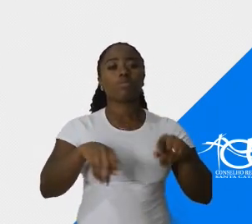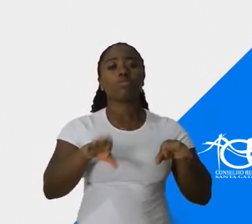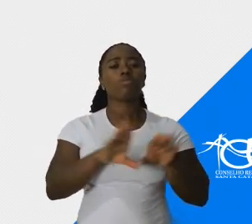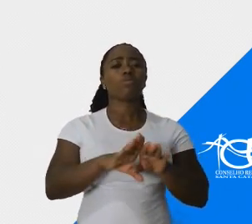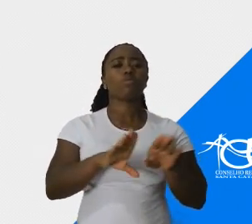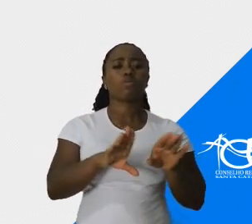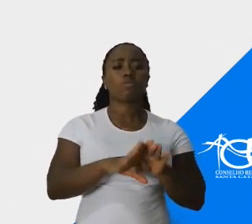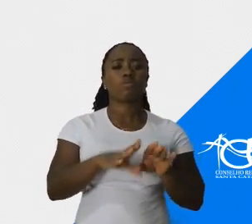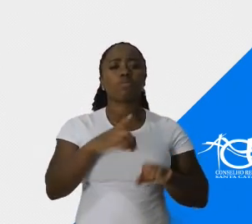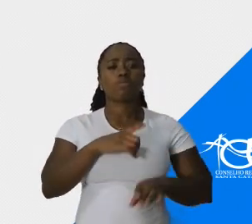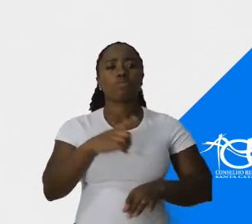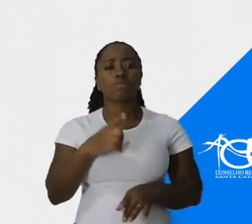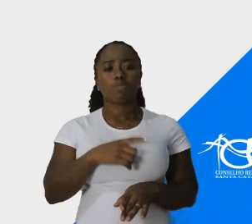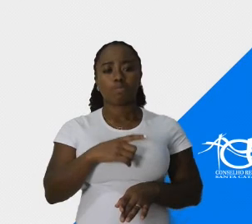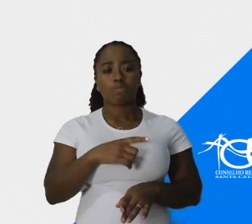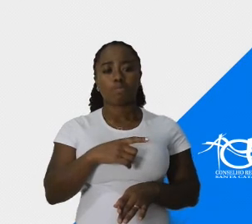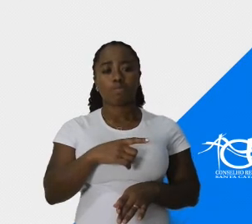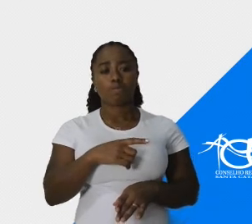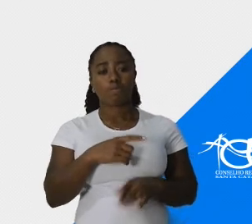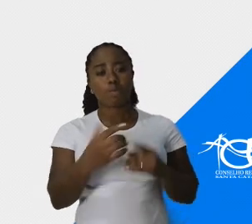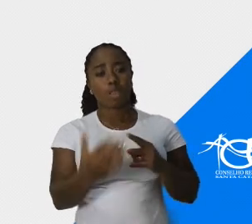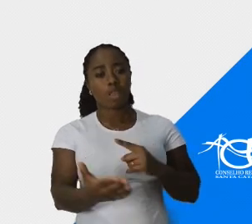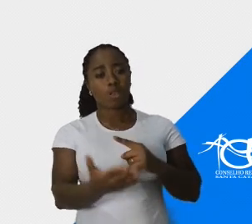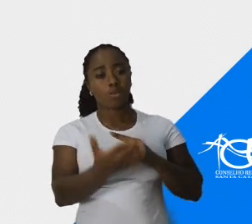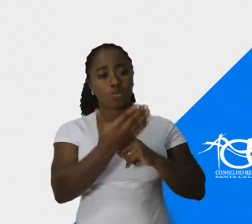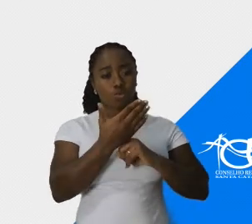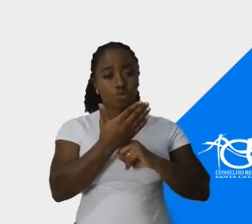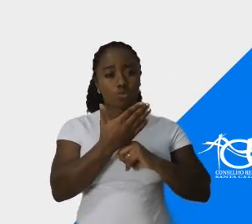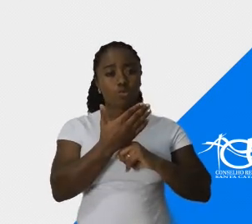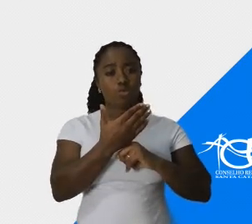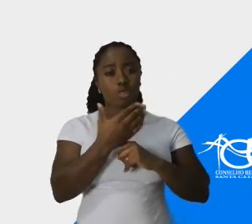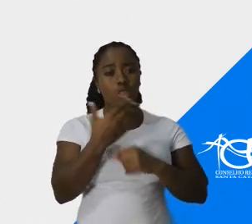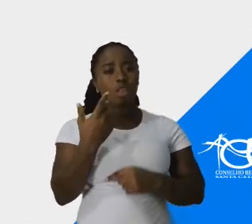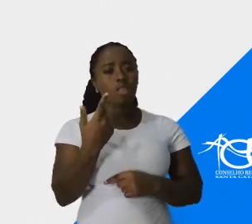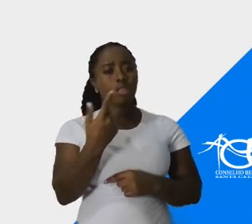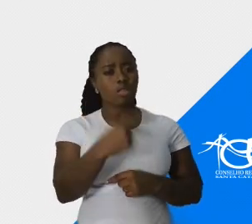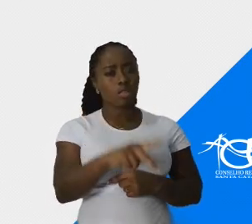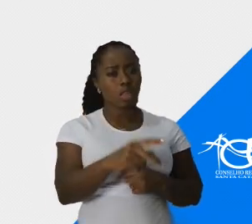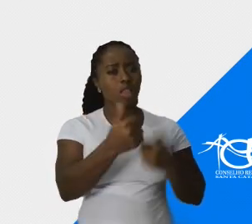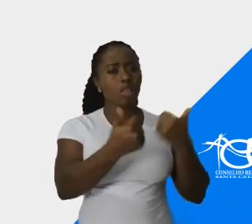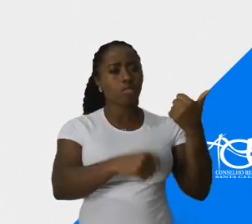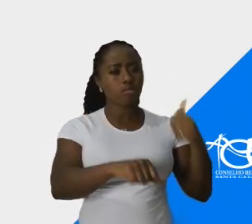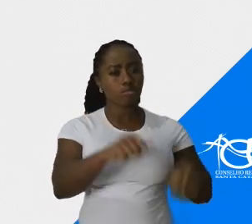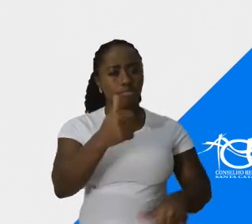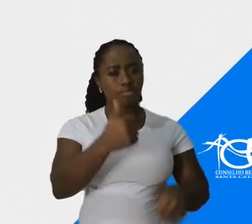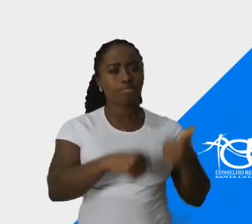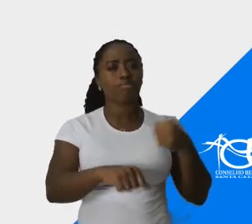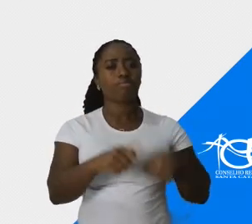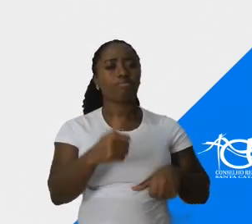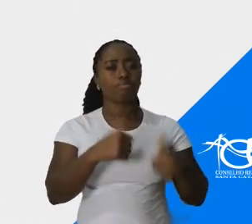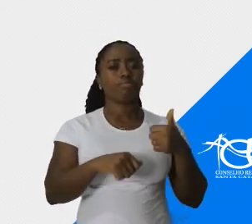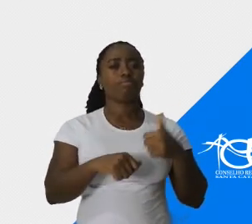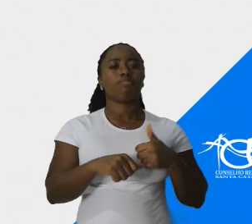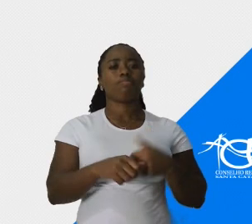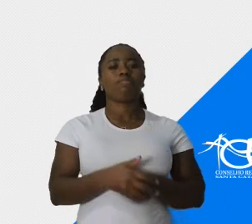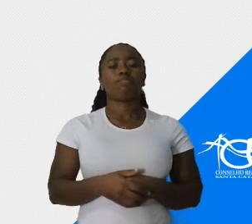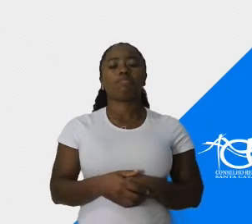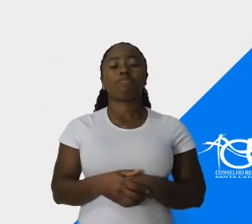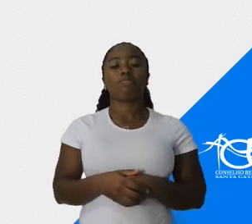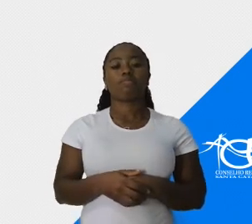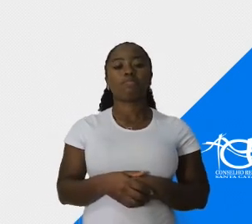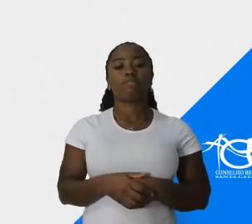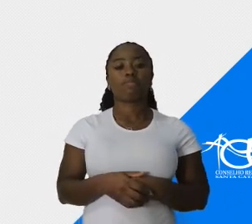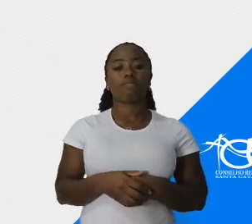essas pessoas que estão sendo avaliadas. Então, esta integração é que dá um potencial